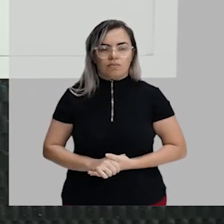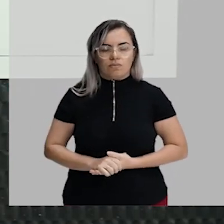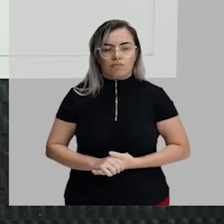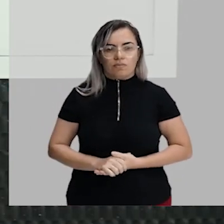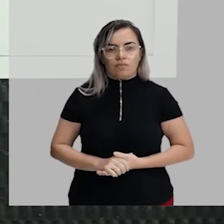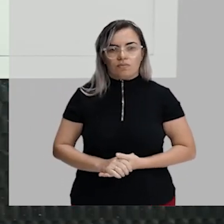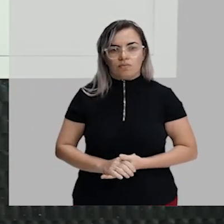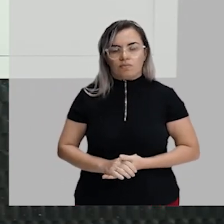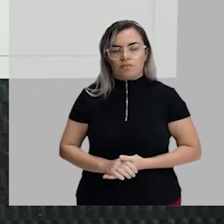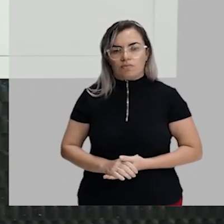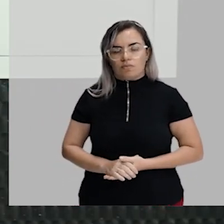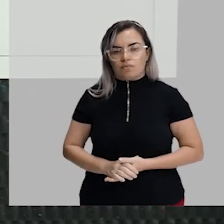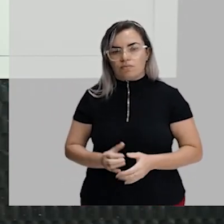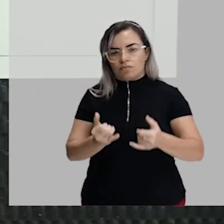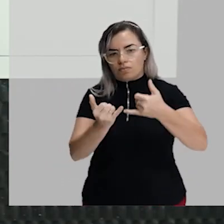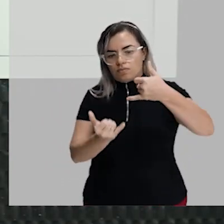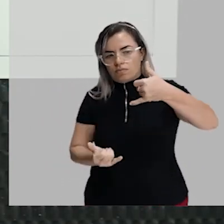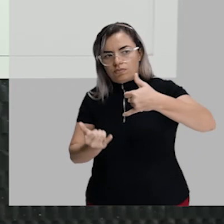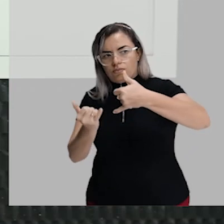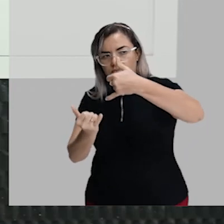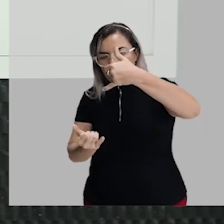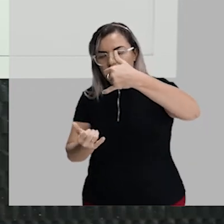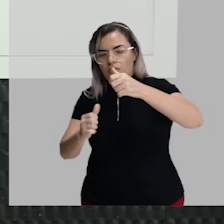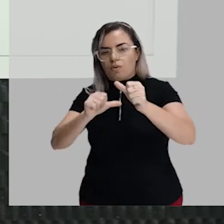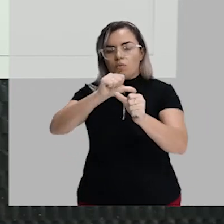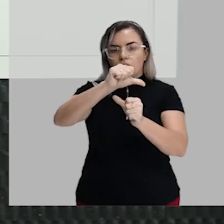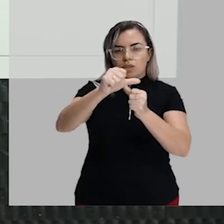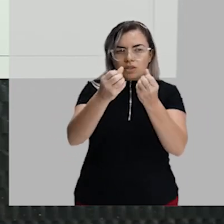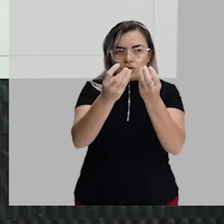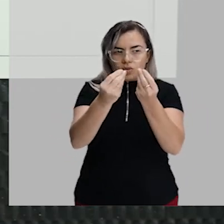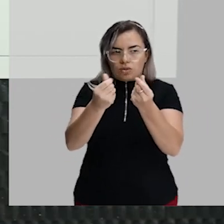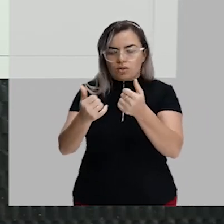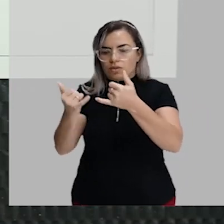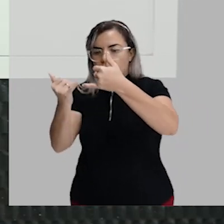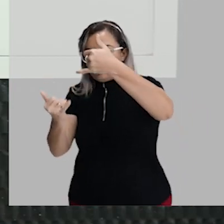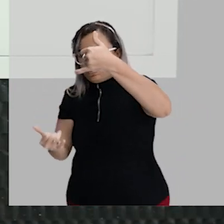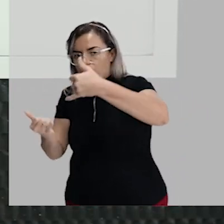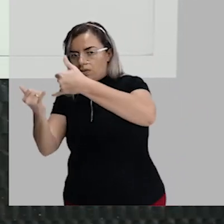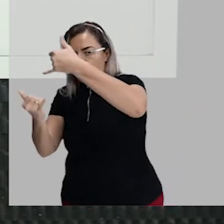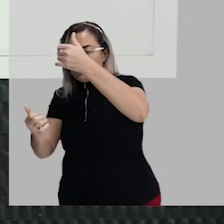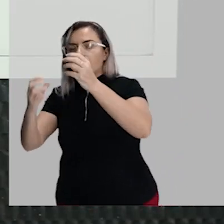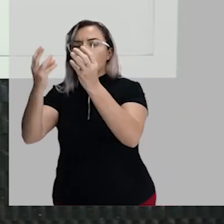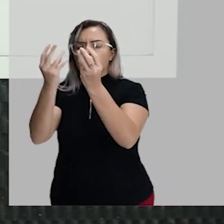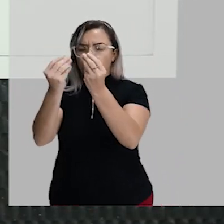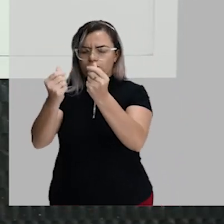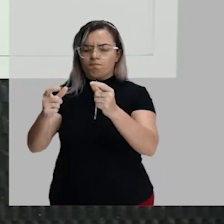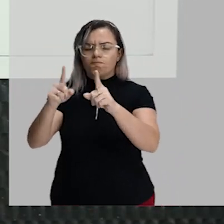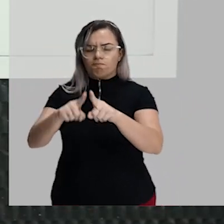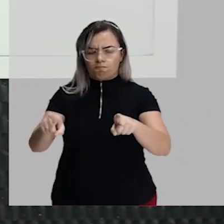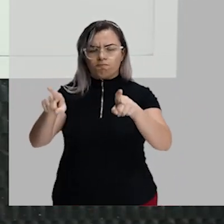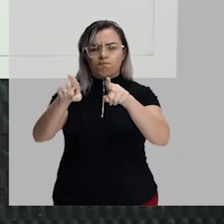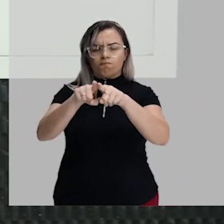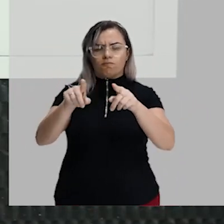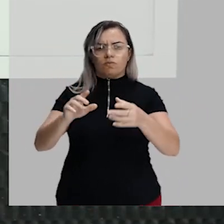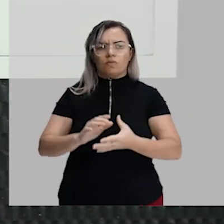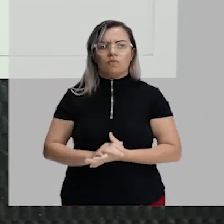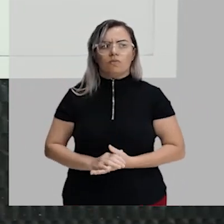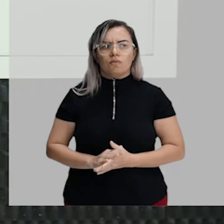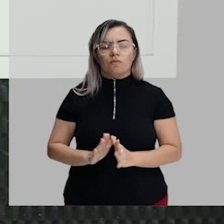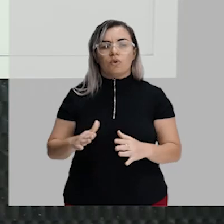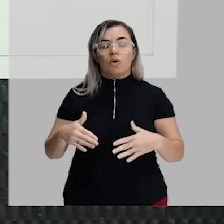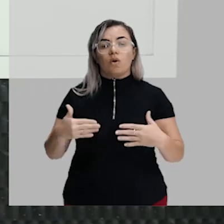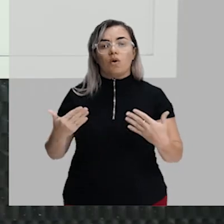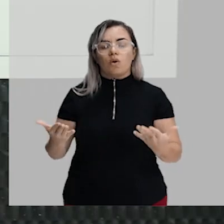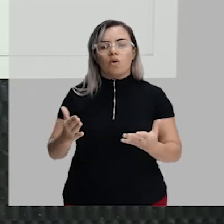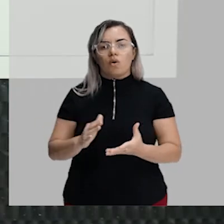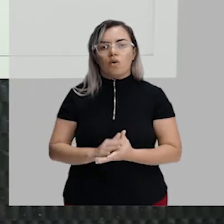uma mudança de estado e bem aqui também há uma mudança de estado. Tá ok? E aonde os